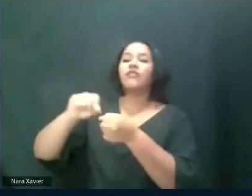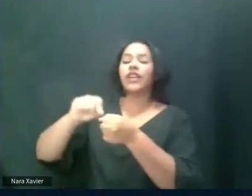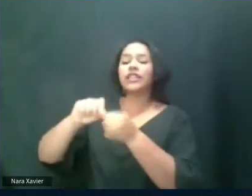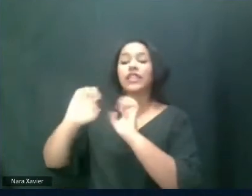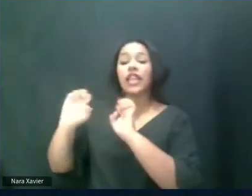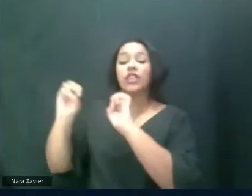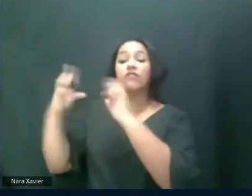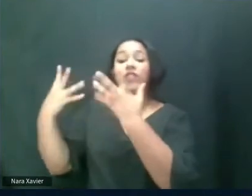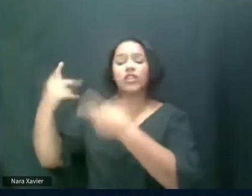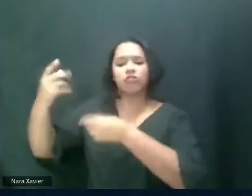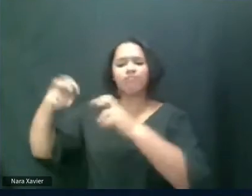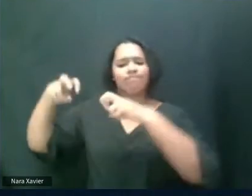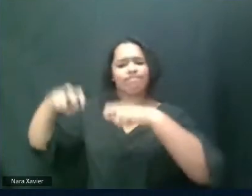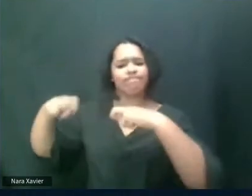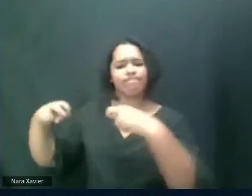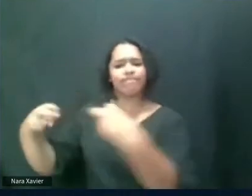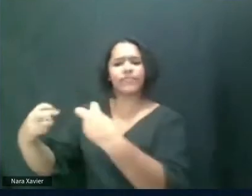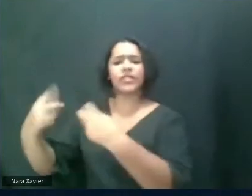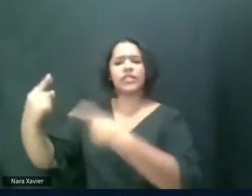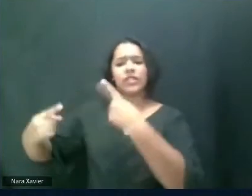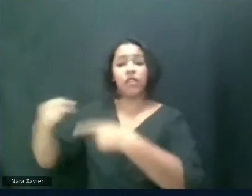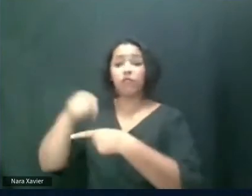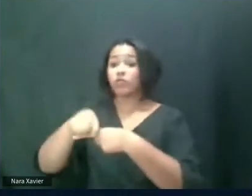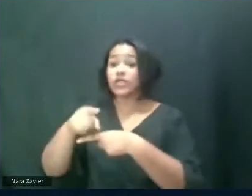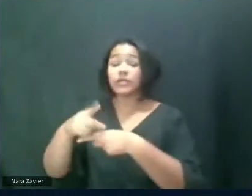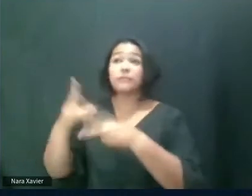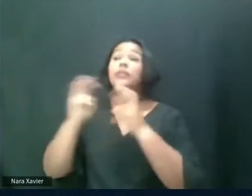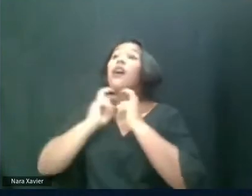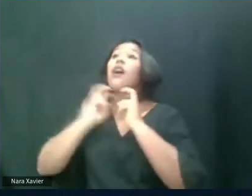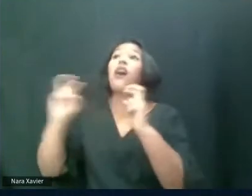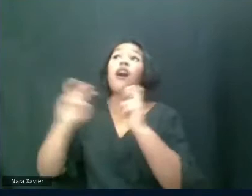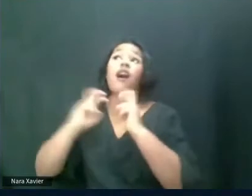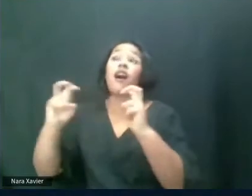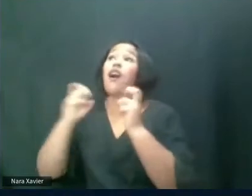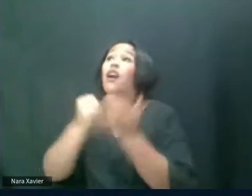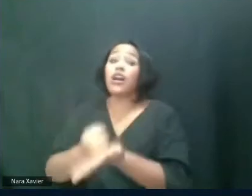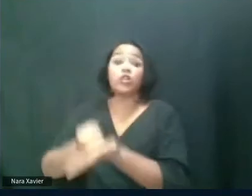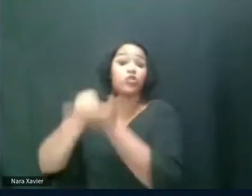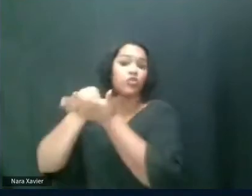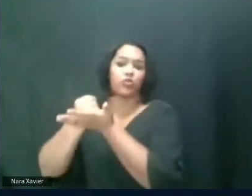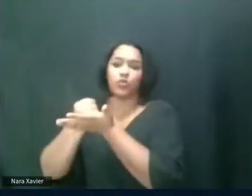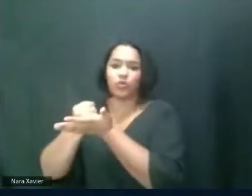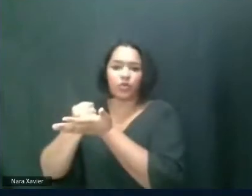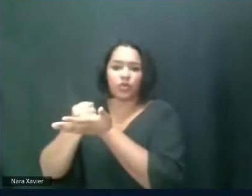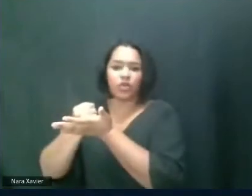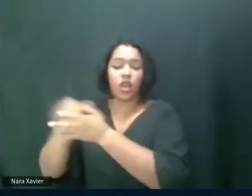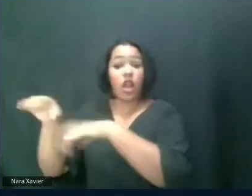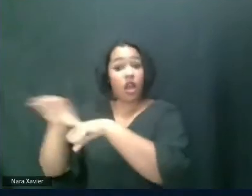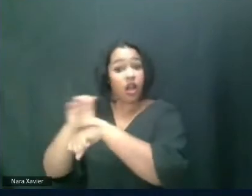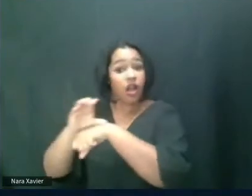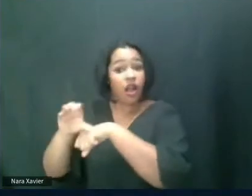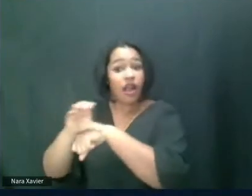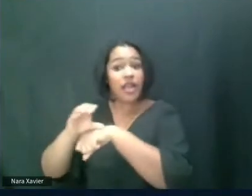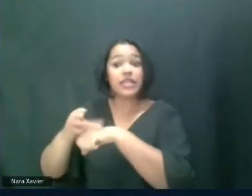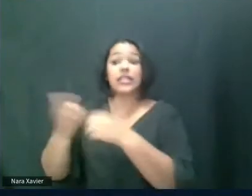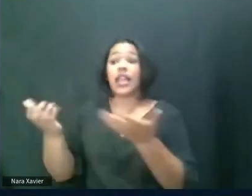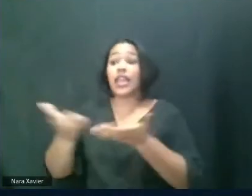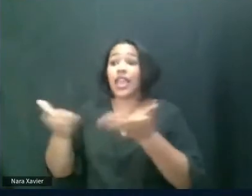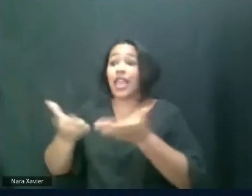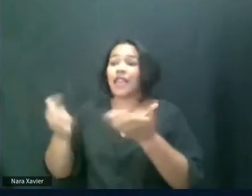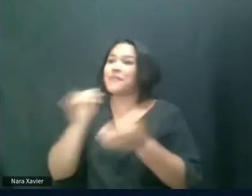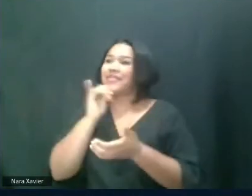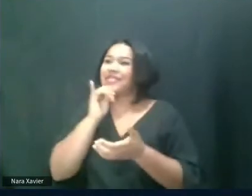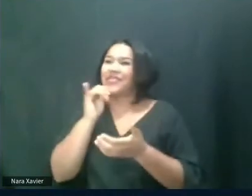discussão, vocês estão gritando por socorro. Né? O CAS está tentando apagar um